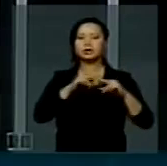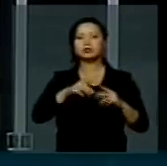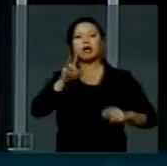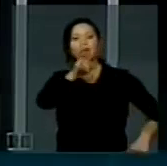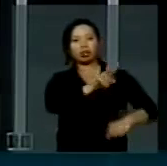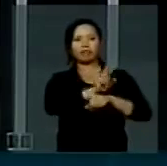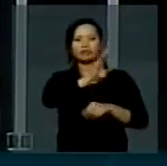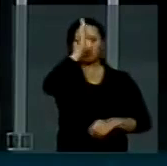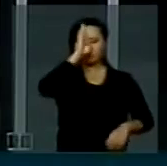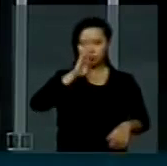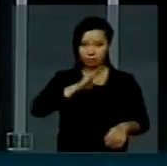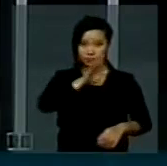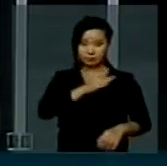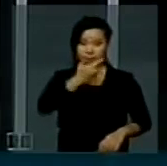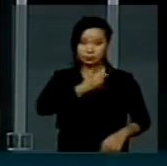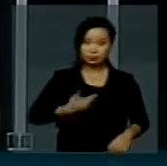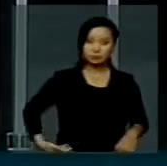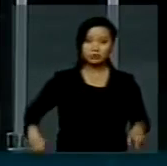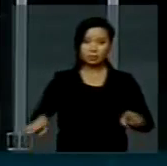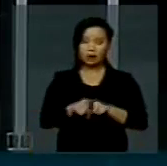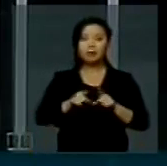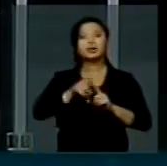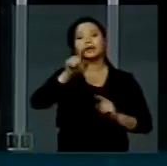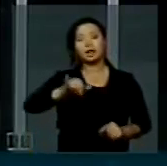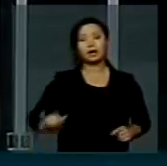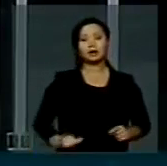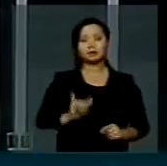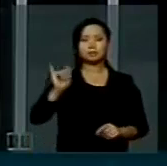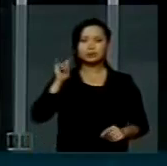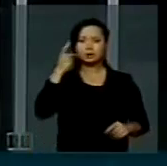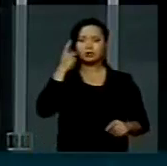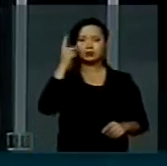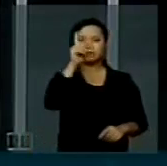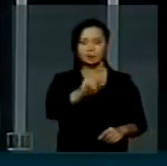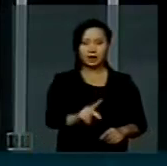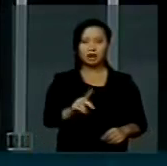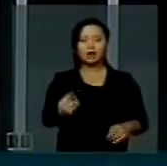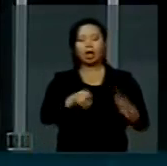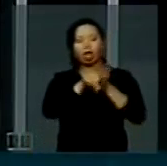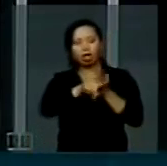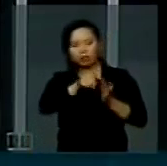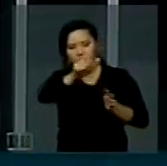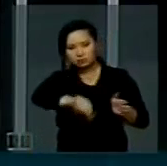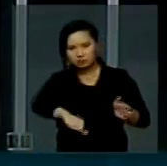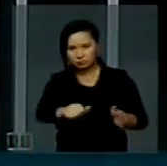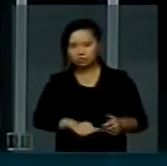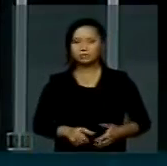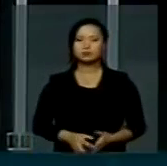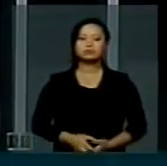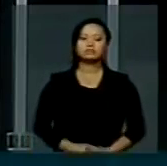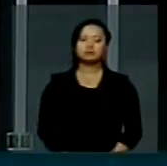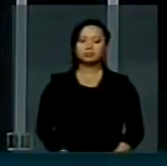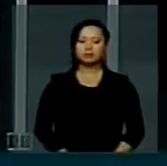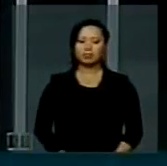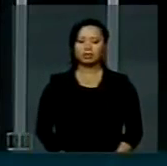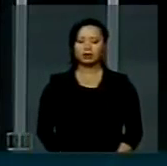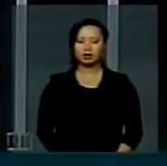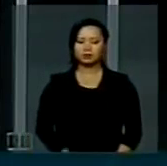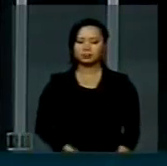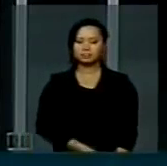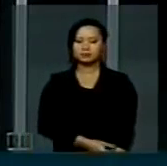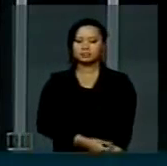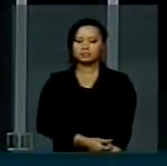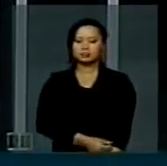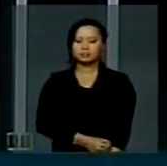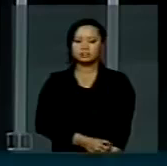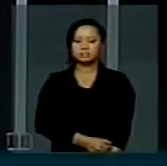também tem um papel importante a ser analisado com essa questão. Senhor presidente, partindo